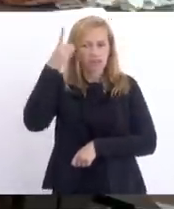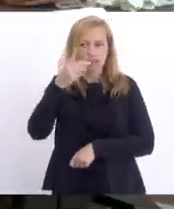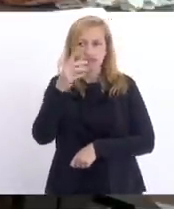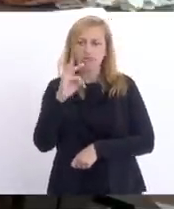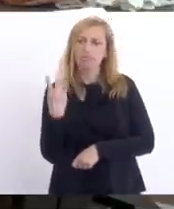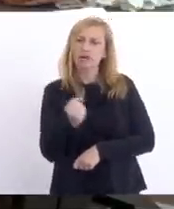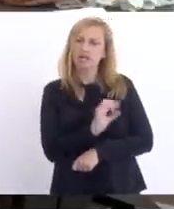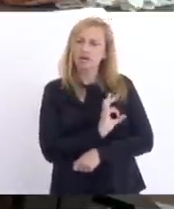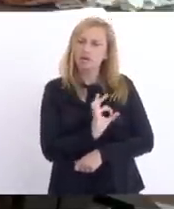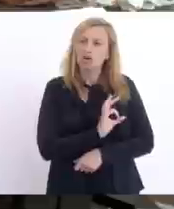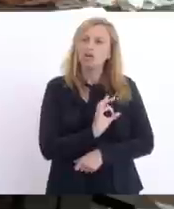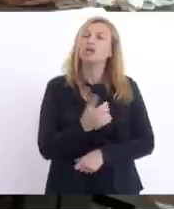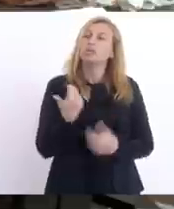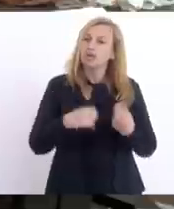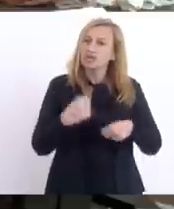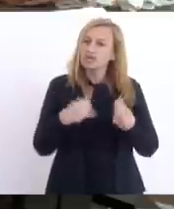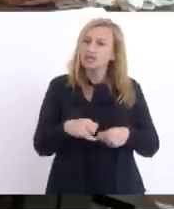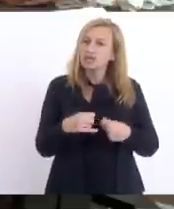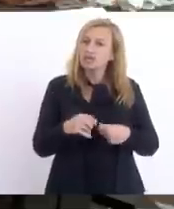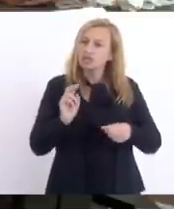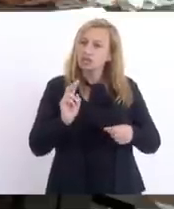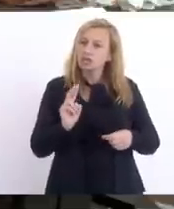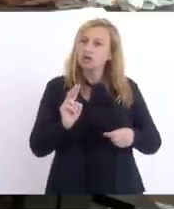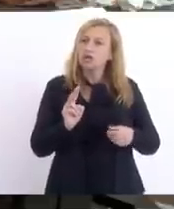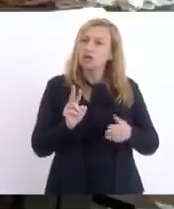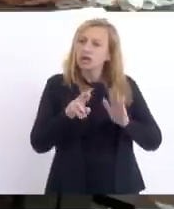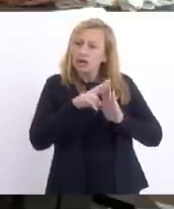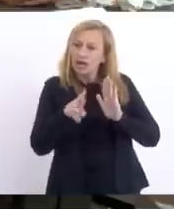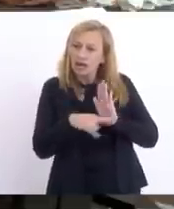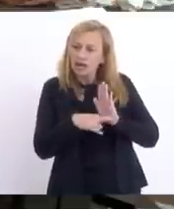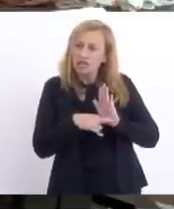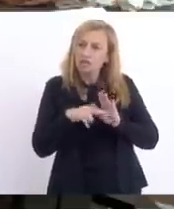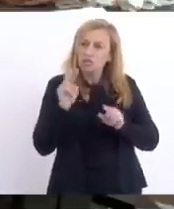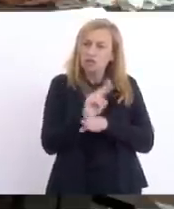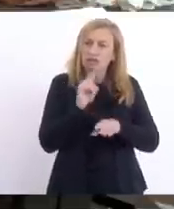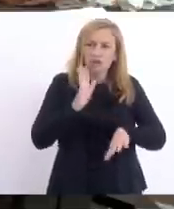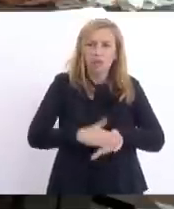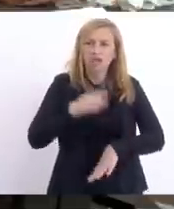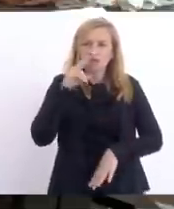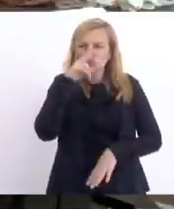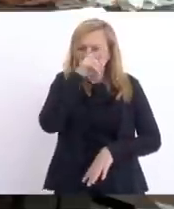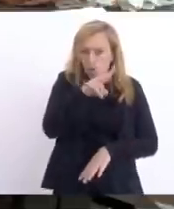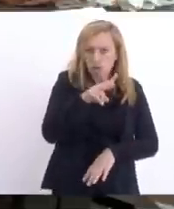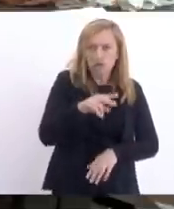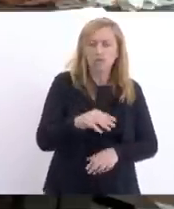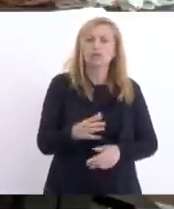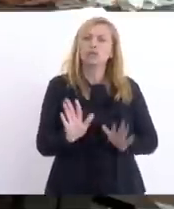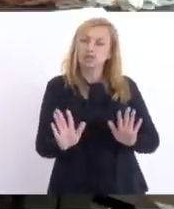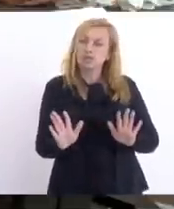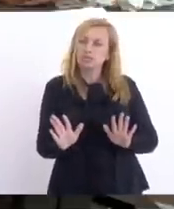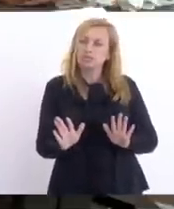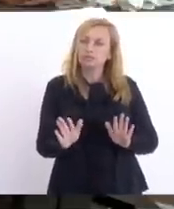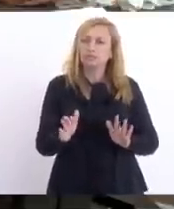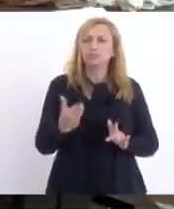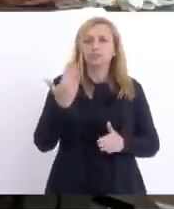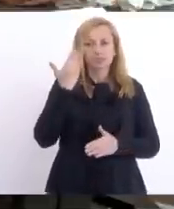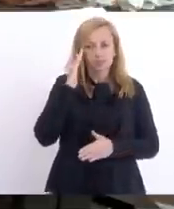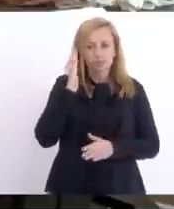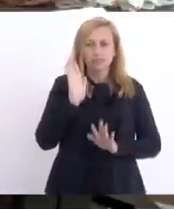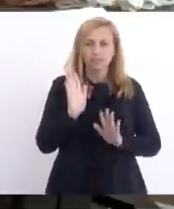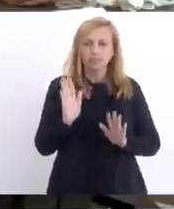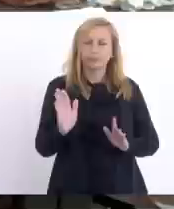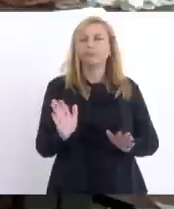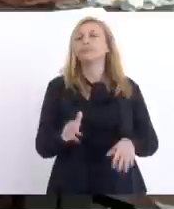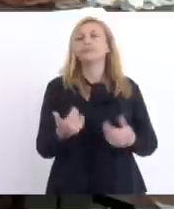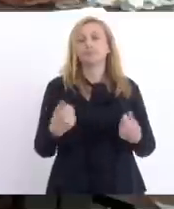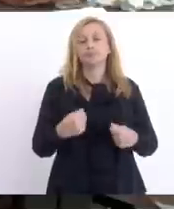tão grandona, a gente tem que tomar medidas de prevenção muito mais fortes. Então, há aqui uma contradição entre a intenção e o gesto.